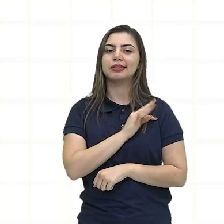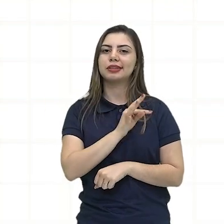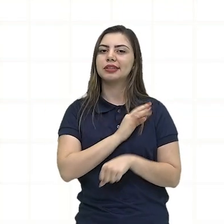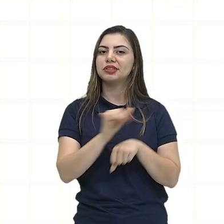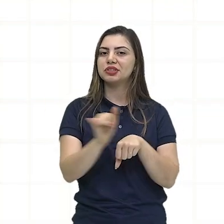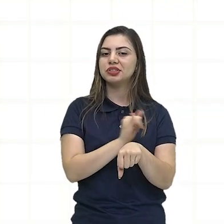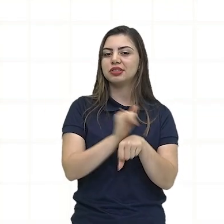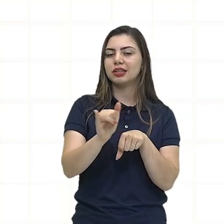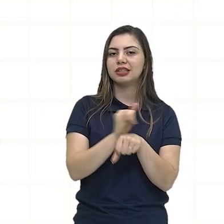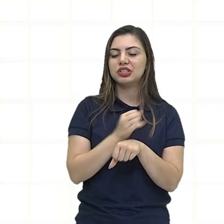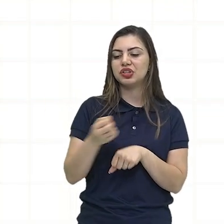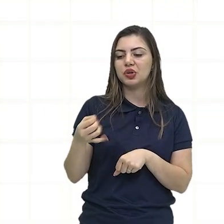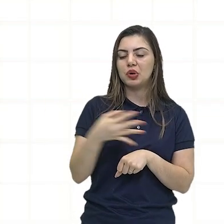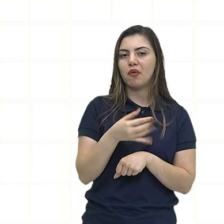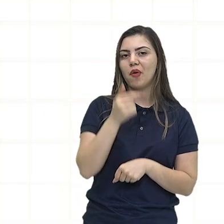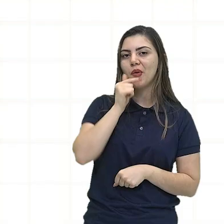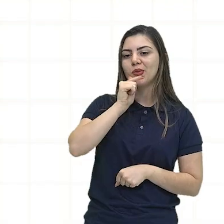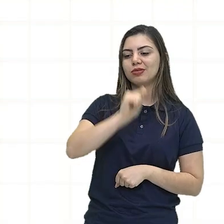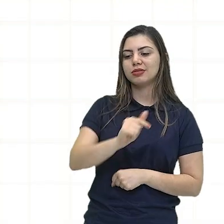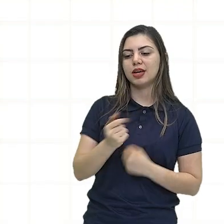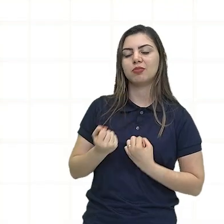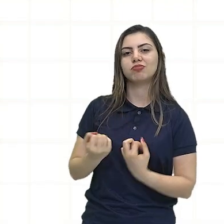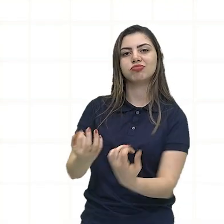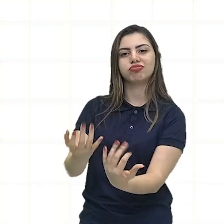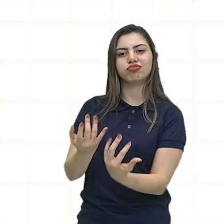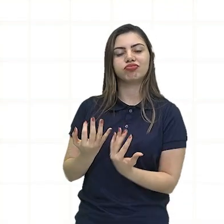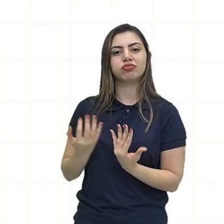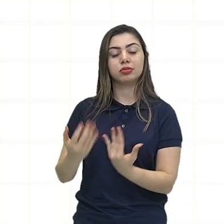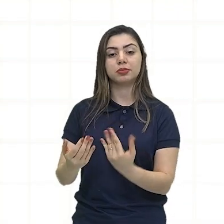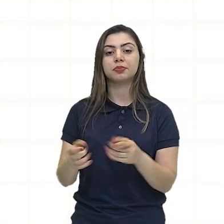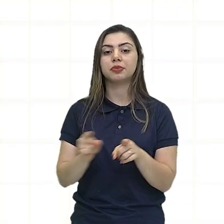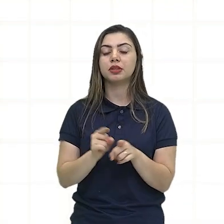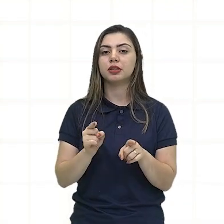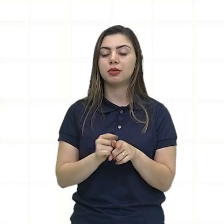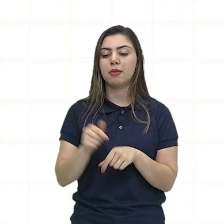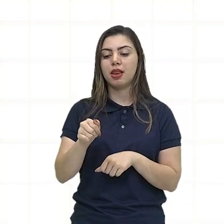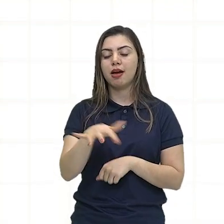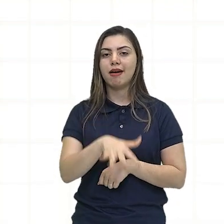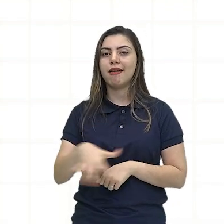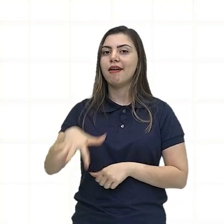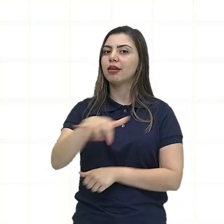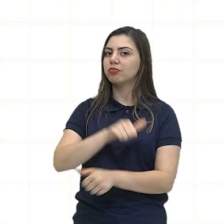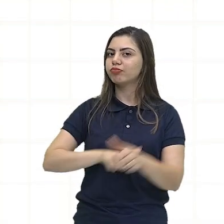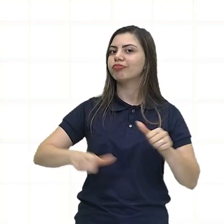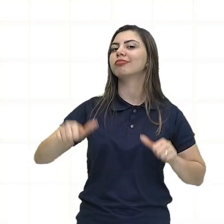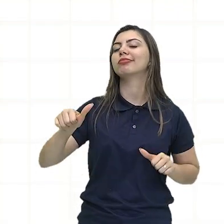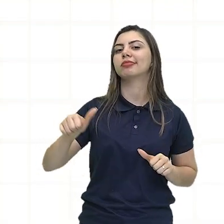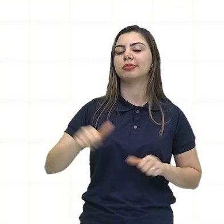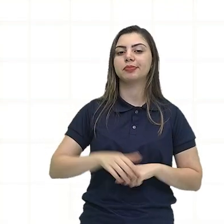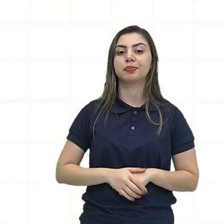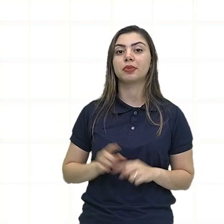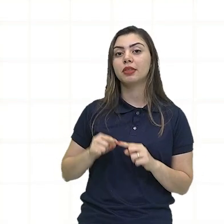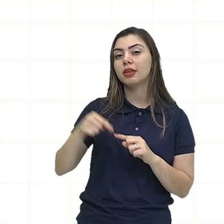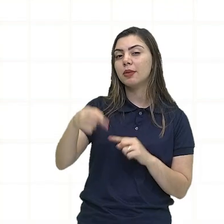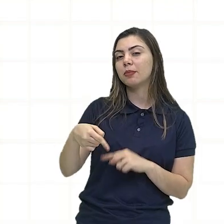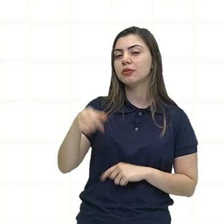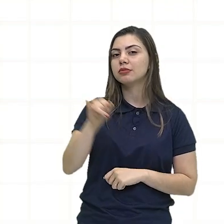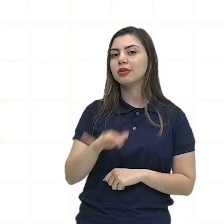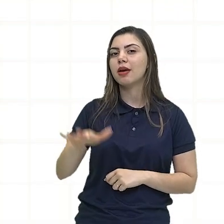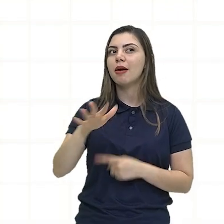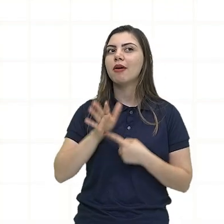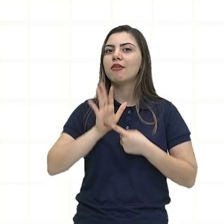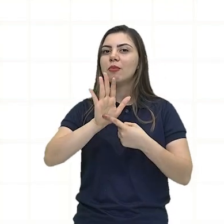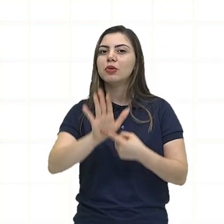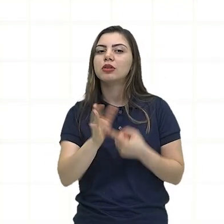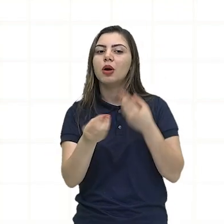irrigação, e também vão transformar a cara daquele lugar. A gente vai ver mais para frente imagens que transformam